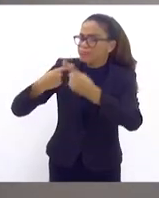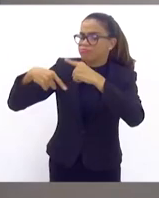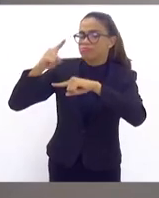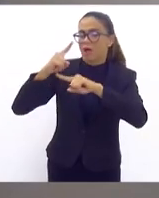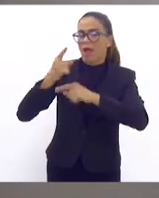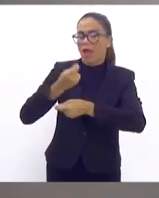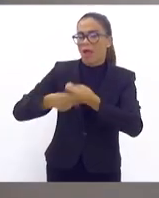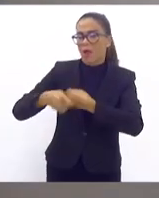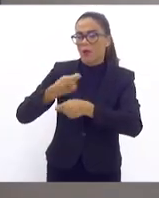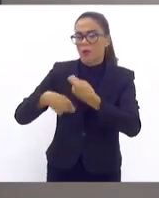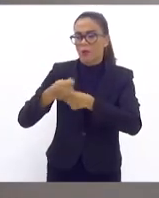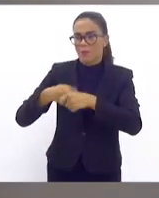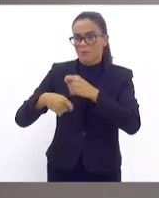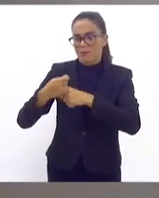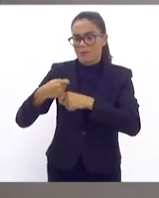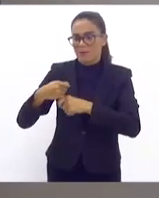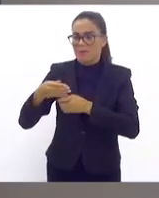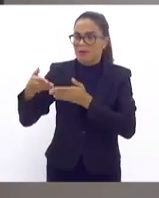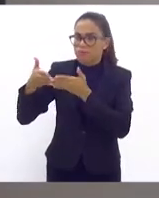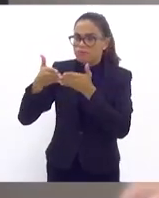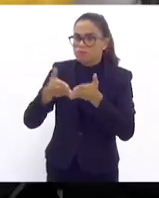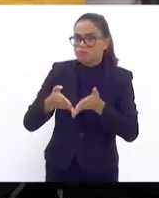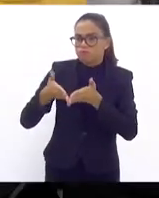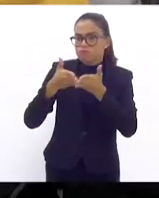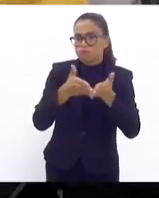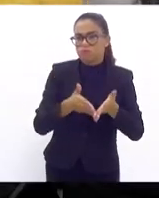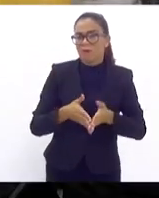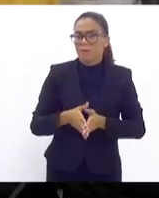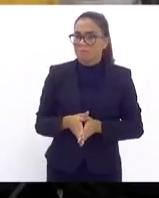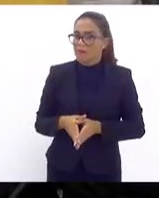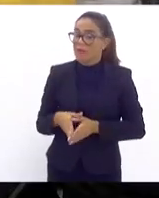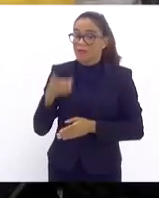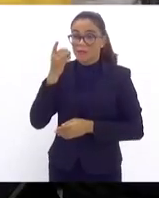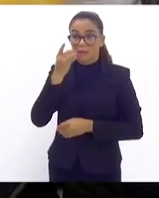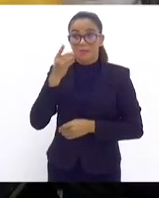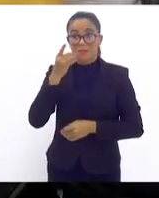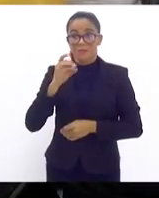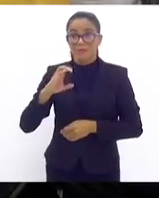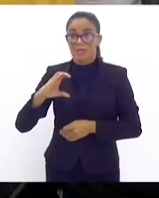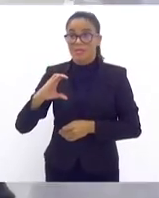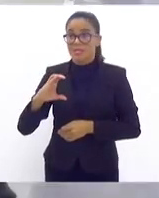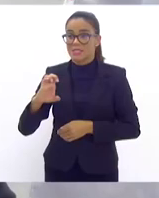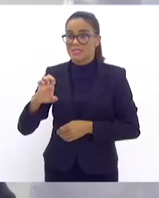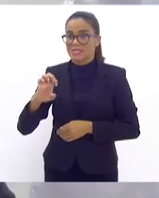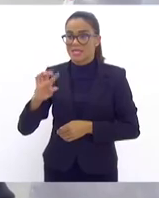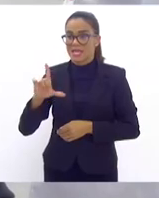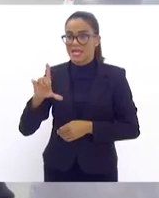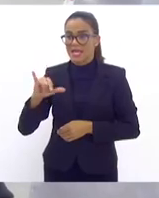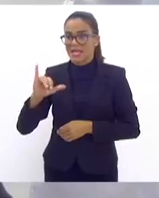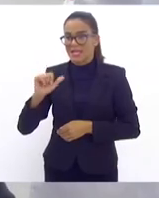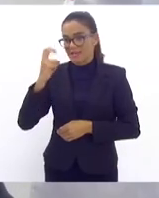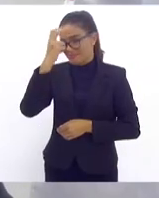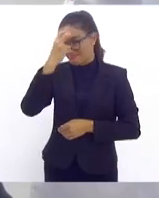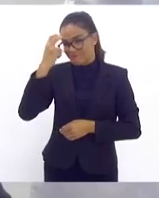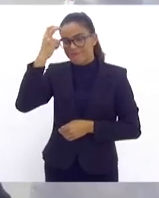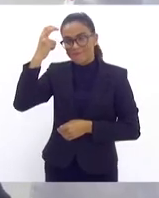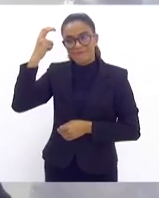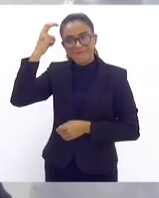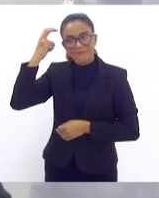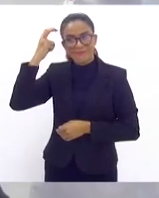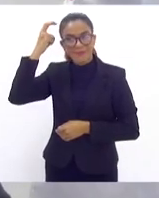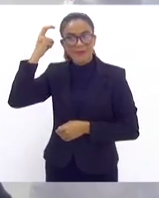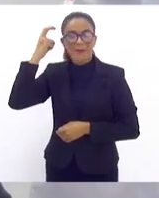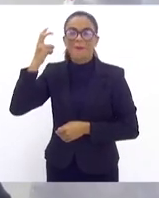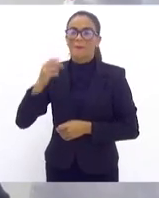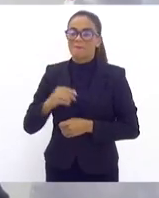economia do mar no estado do Rio de Janeiro. Vai ter nosso voto. Deputada Célia, faz a pauta também, assim como Vossa Excelência fazia na